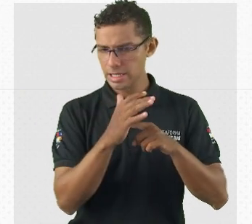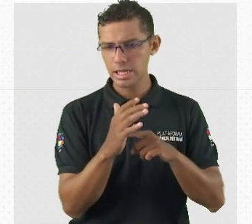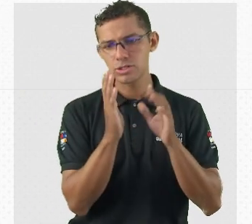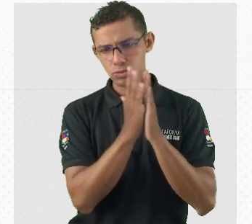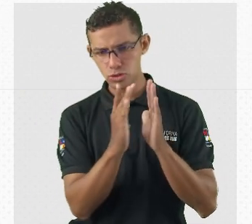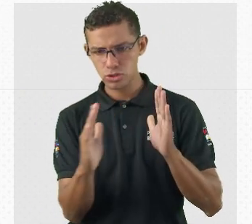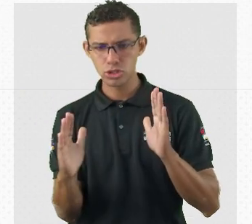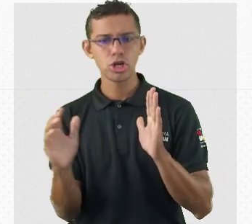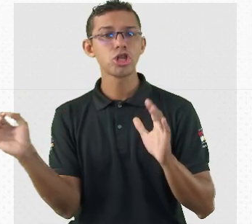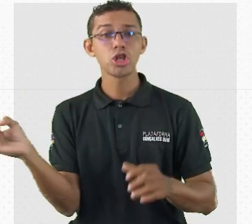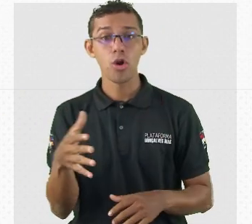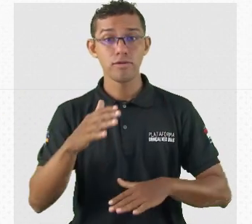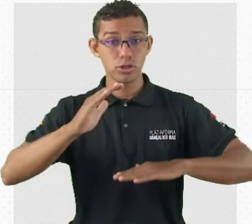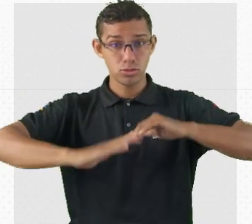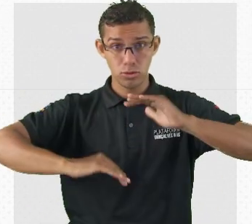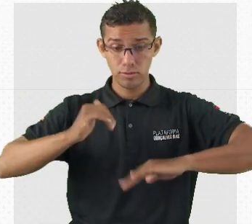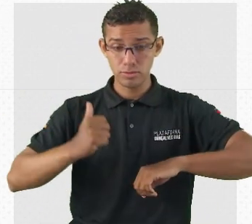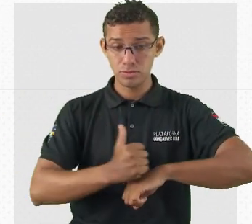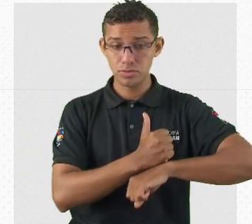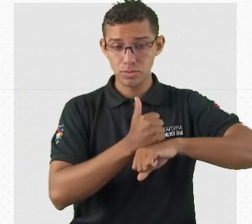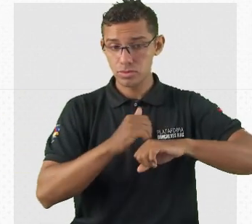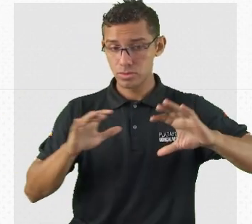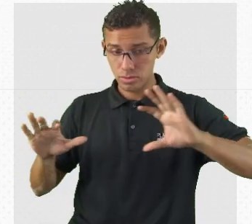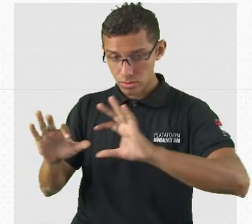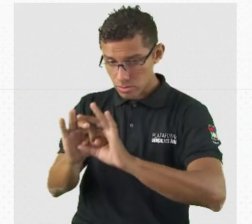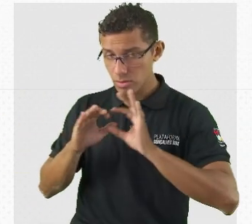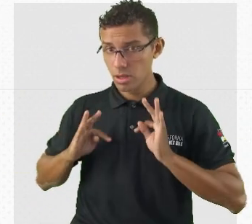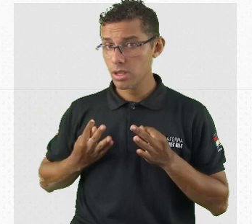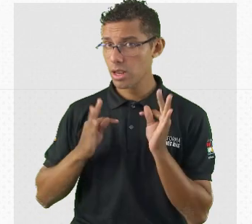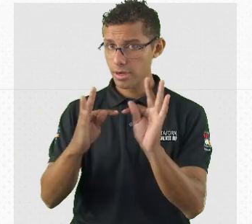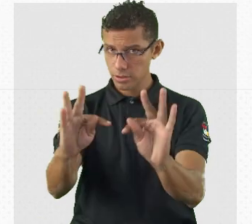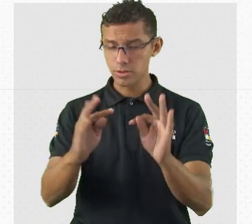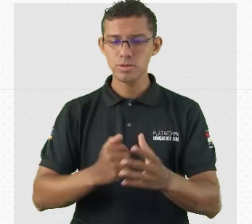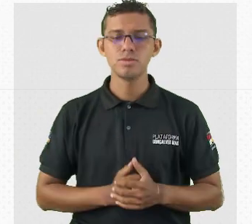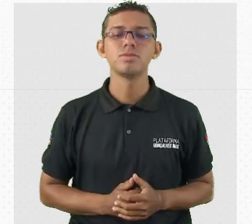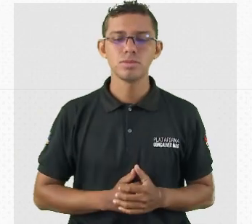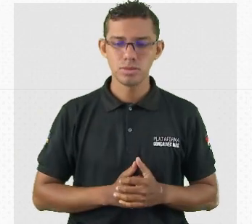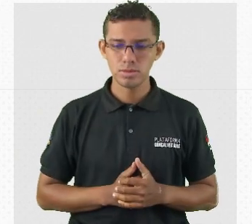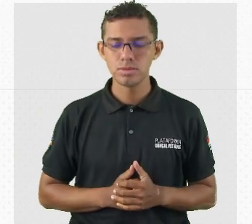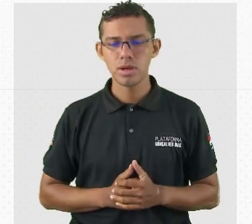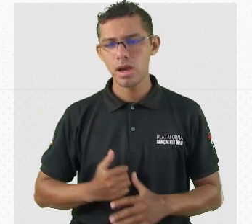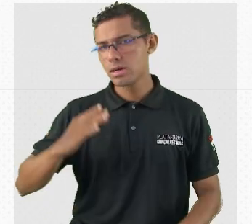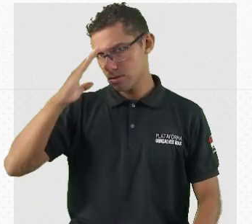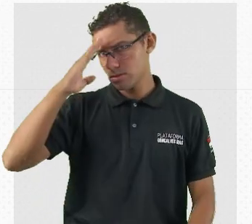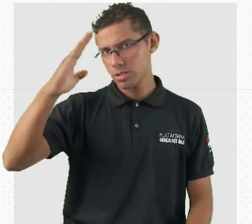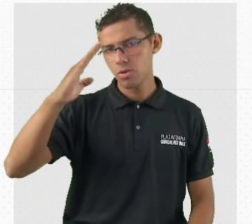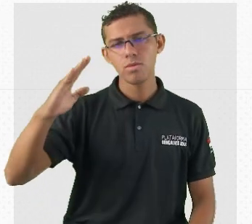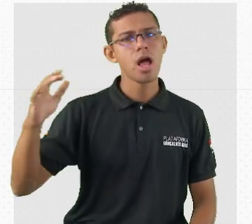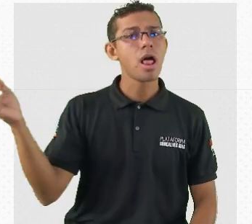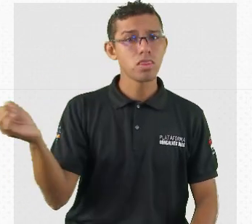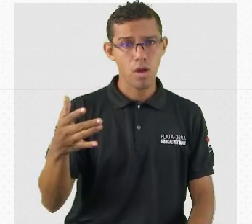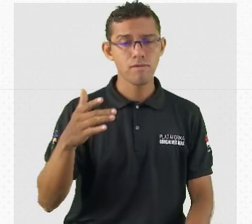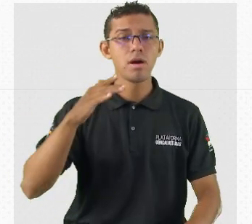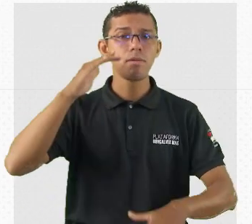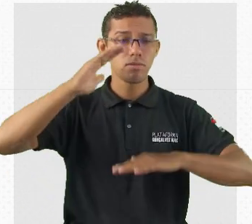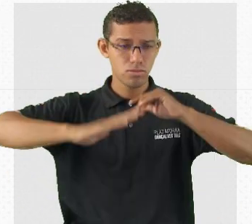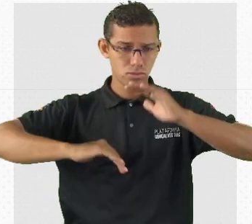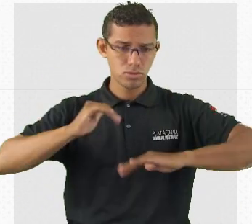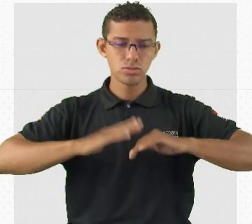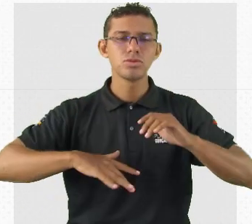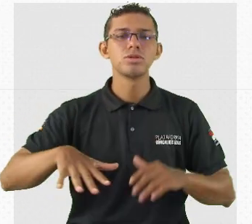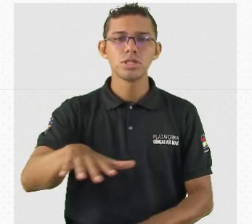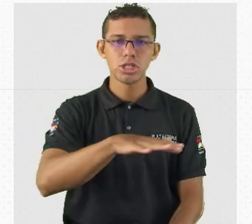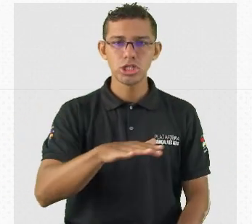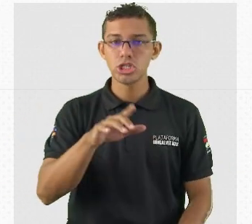processos e o surgimento de novas profissões, gente, atreladas ao elemento tecnológico, tá? Principalmente as novas profissões atreladas ao campo digital